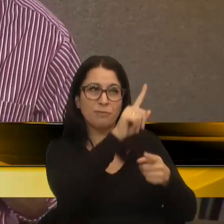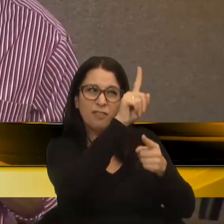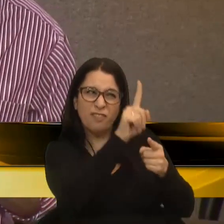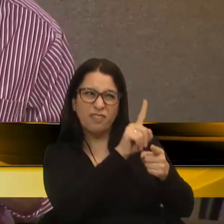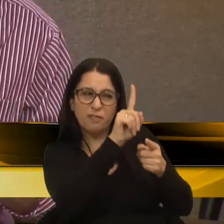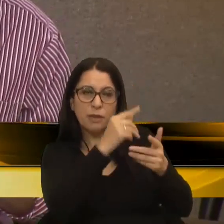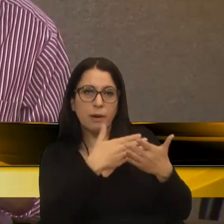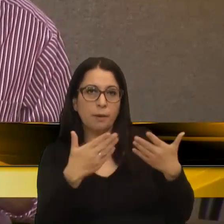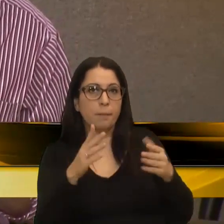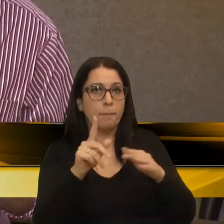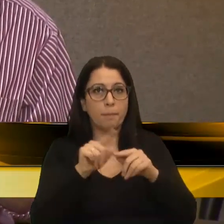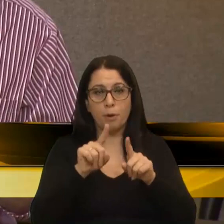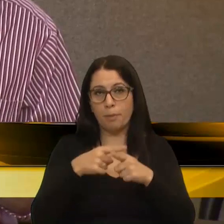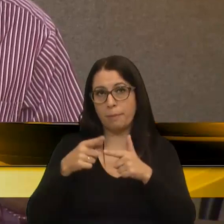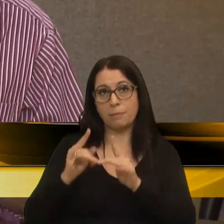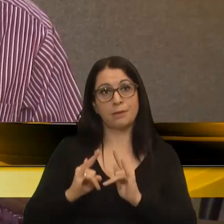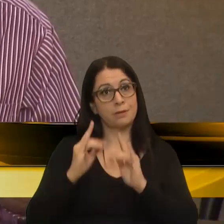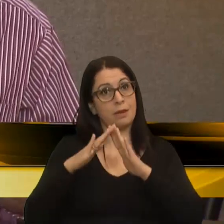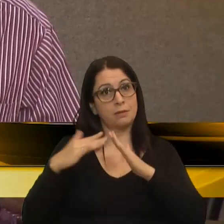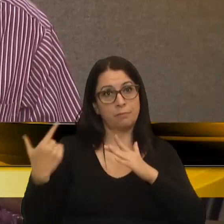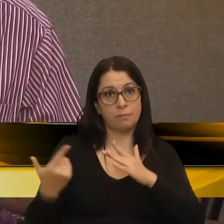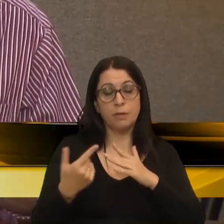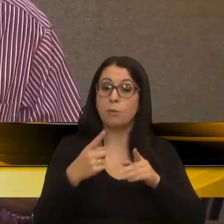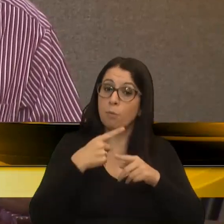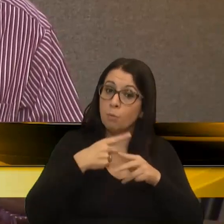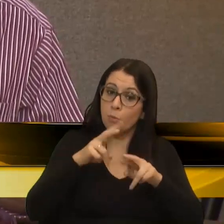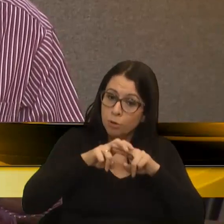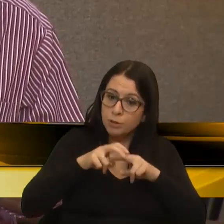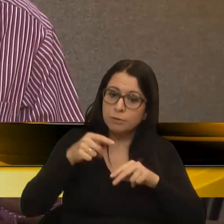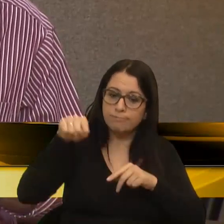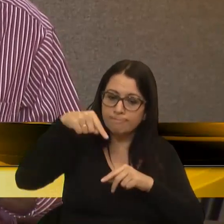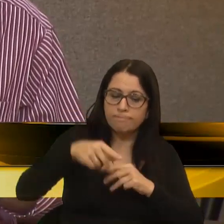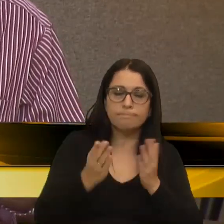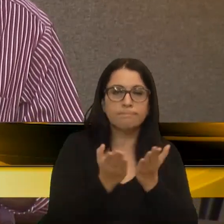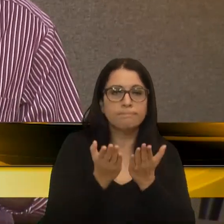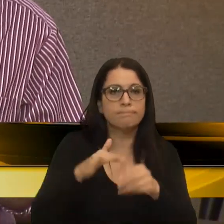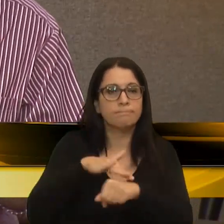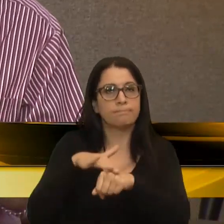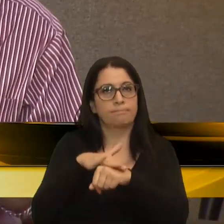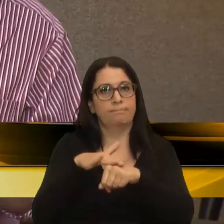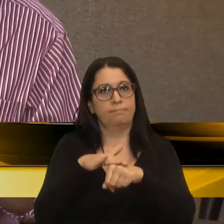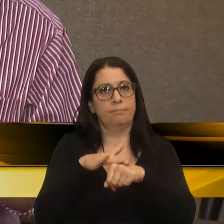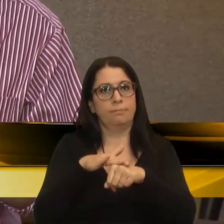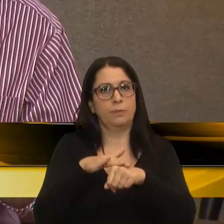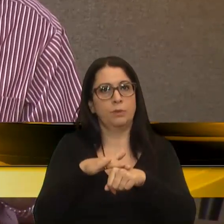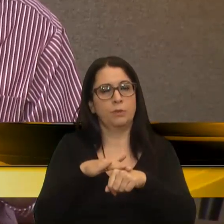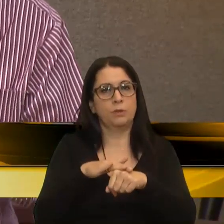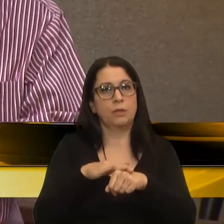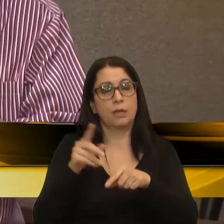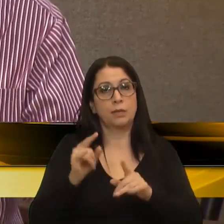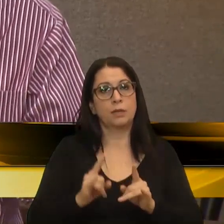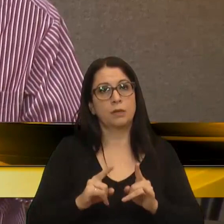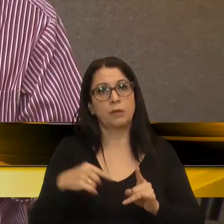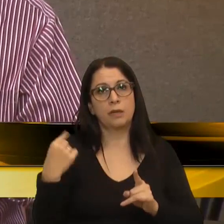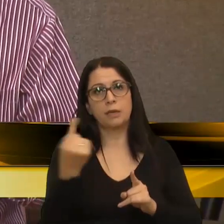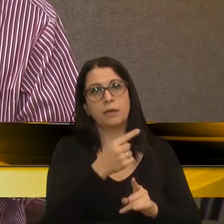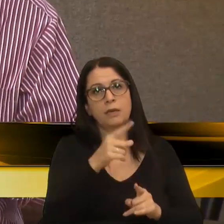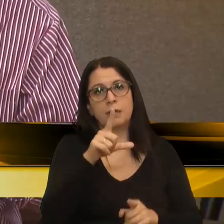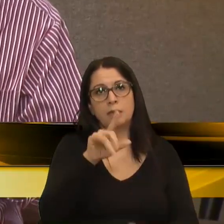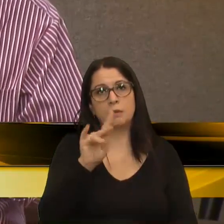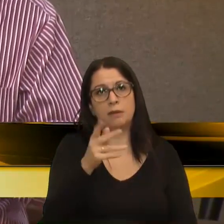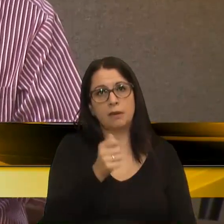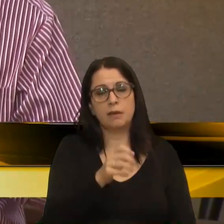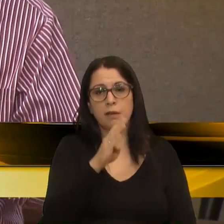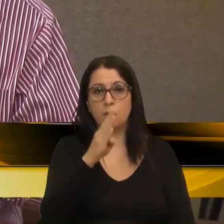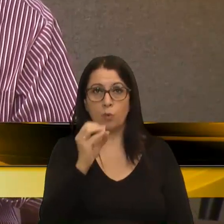essa visão, por isso que nós precisamos aprofundar, estreitar um pouco esse diálogo. Condomínios da linha 40, já passou do tempo da gente dar